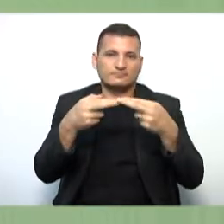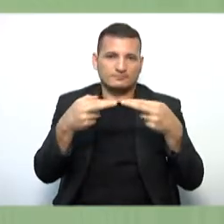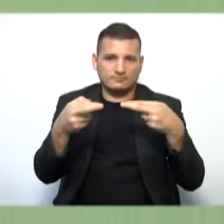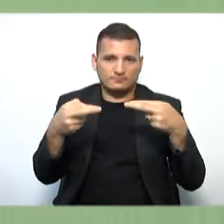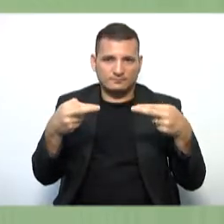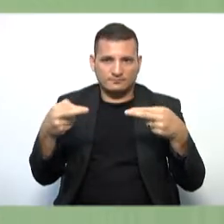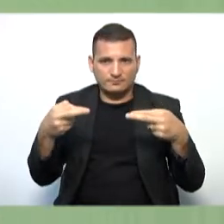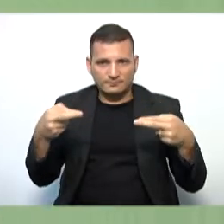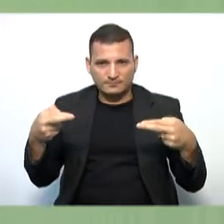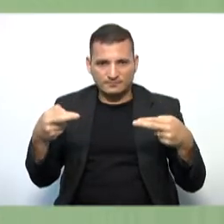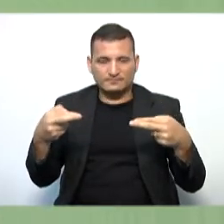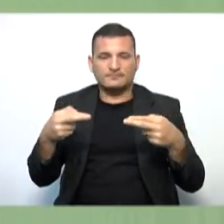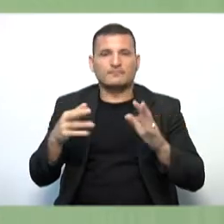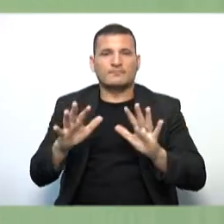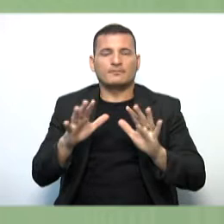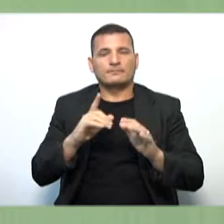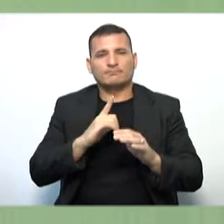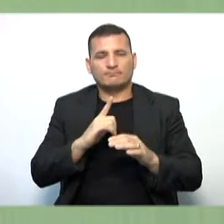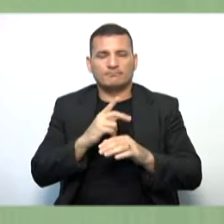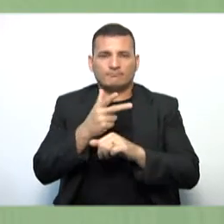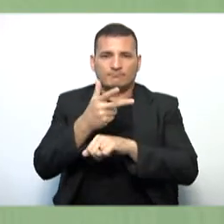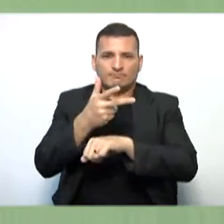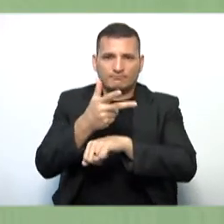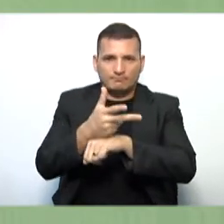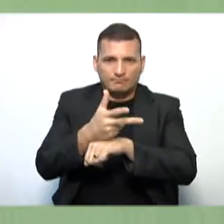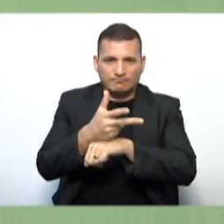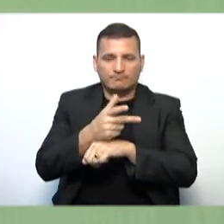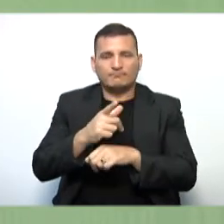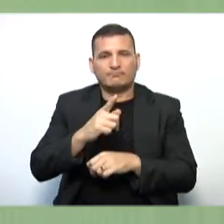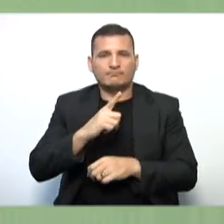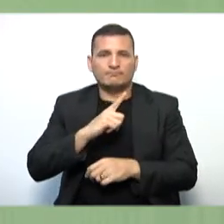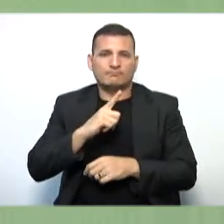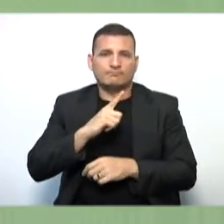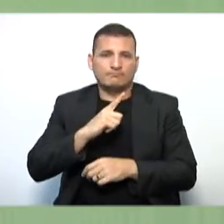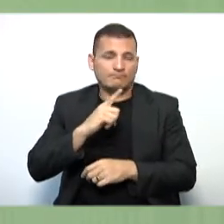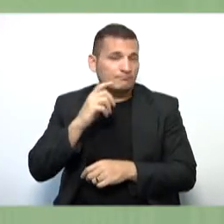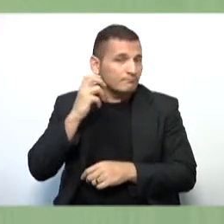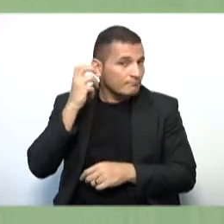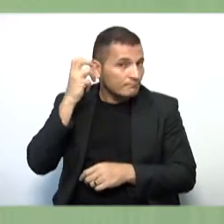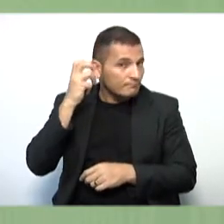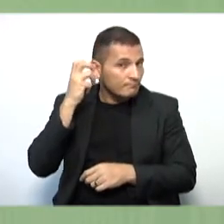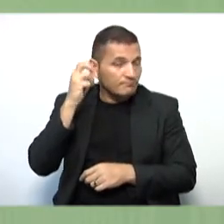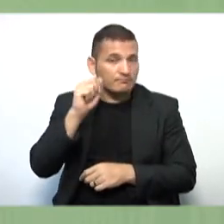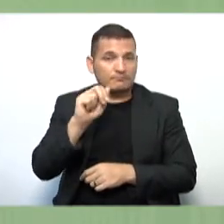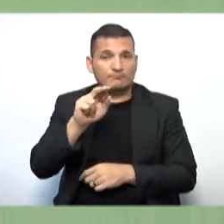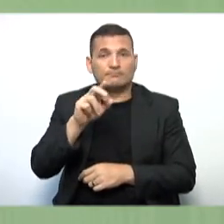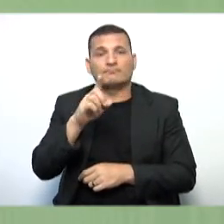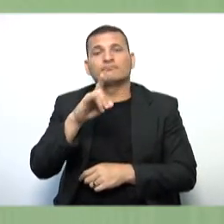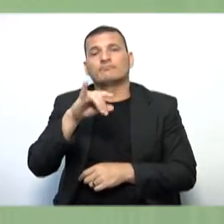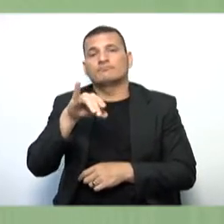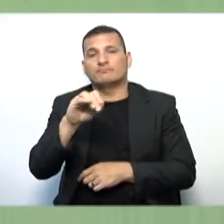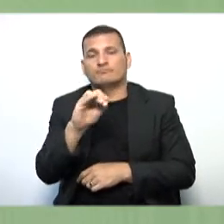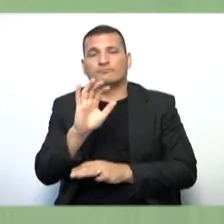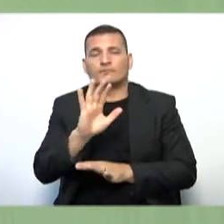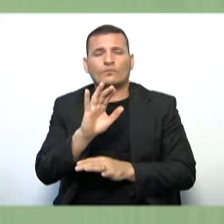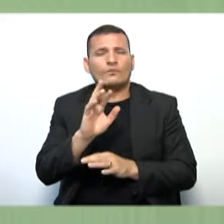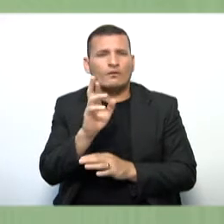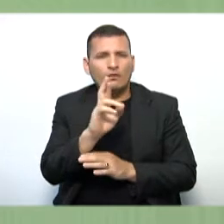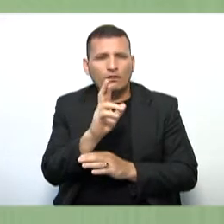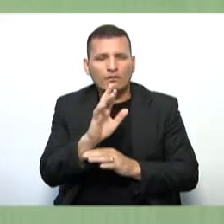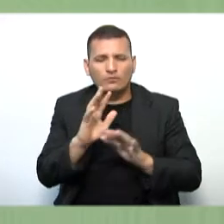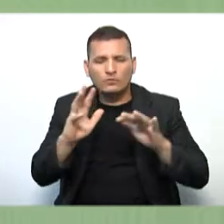mas nós teríamos vídeo, nós teríamos ainda áudio e por aí vai. Então, quem promove essa integração,